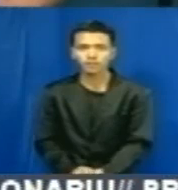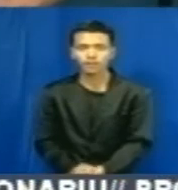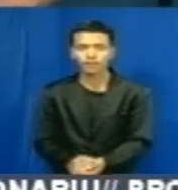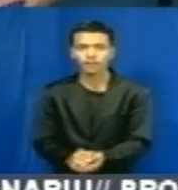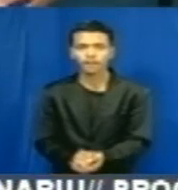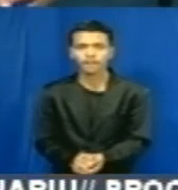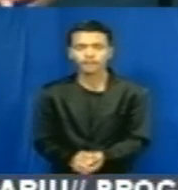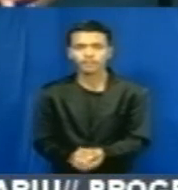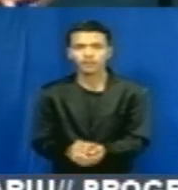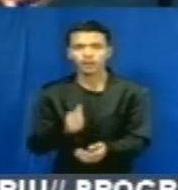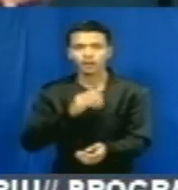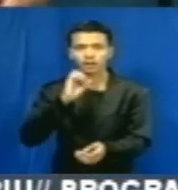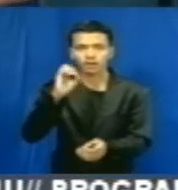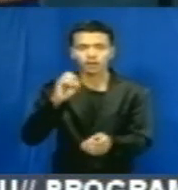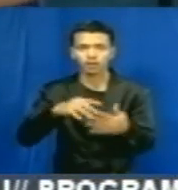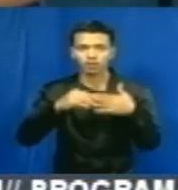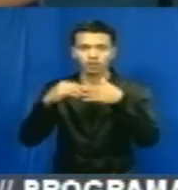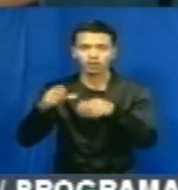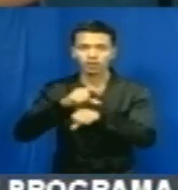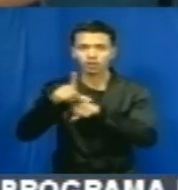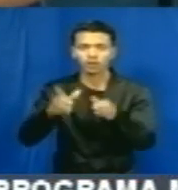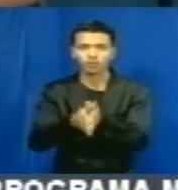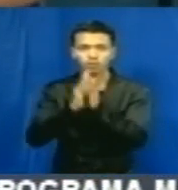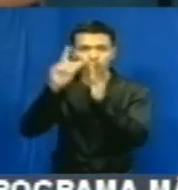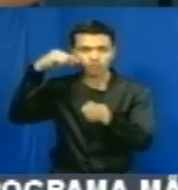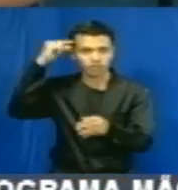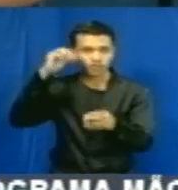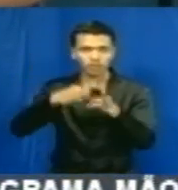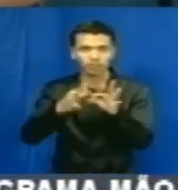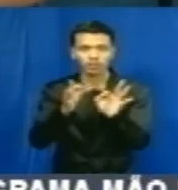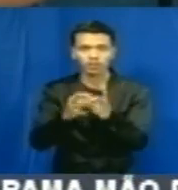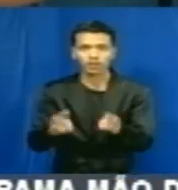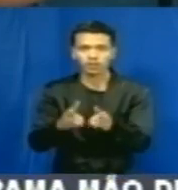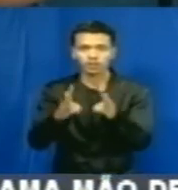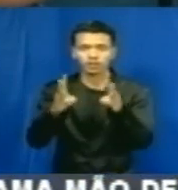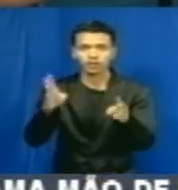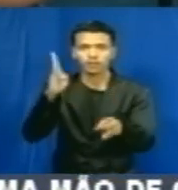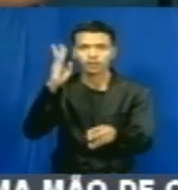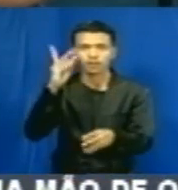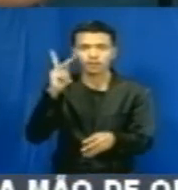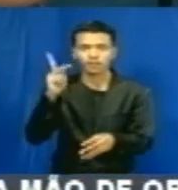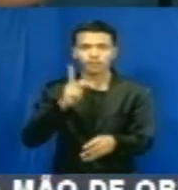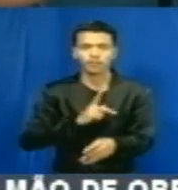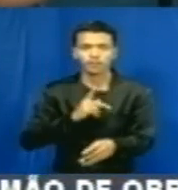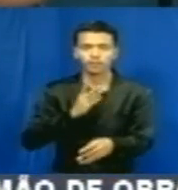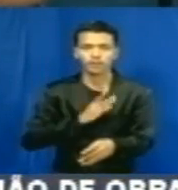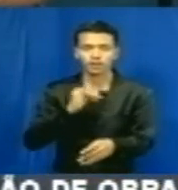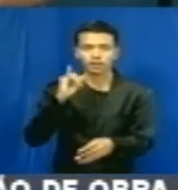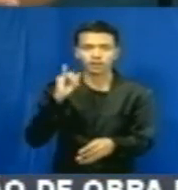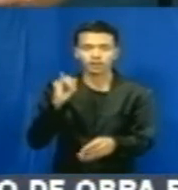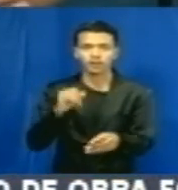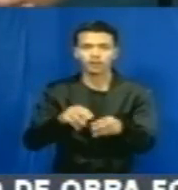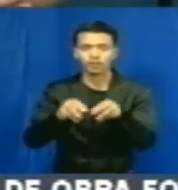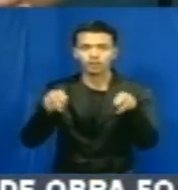Lucira informação Rússia e Naru. Autoridade local suserva governo atuhadia estrada Balagoa Bicantidic posto atuu do município